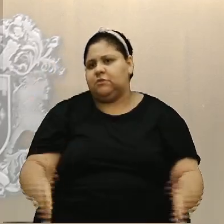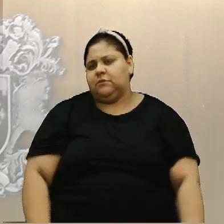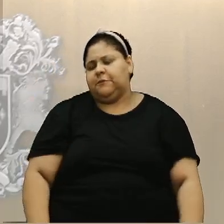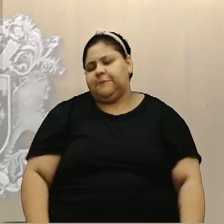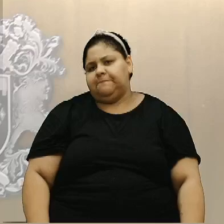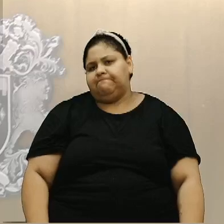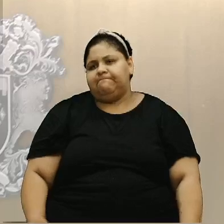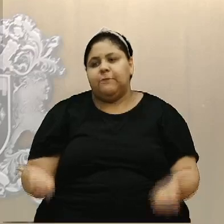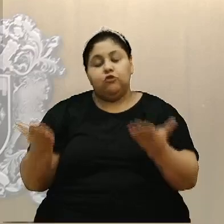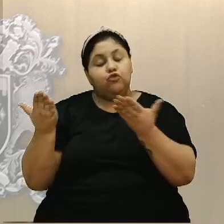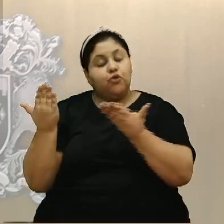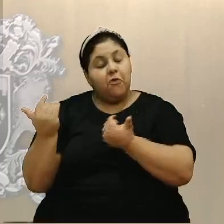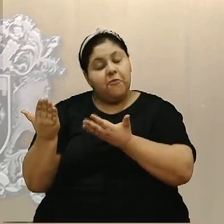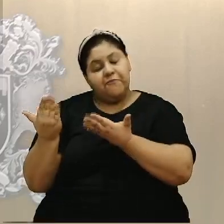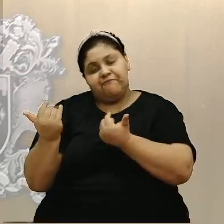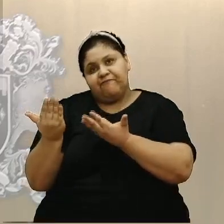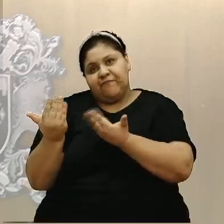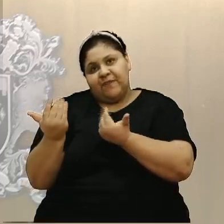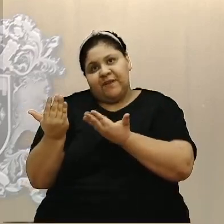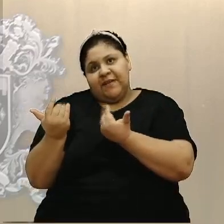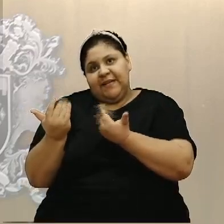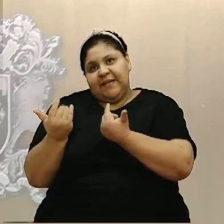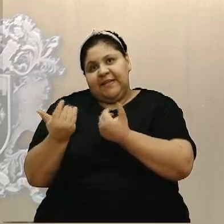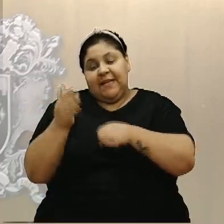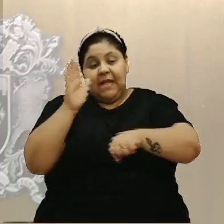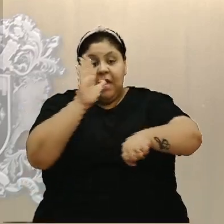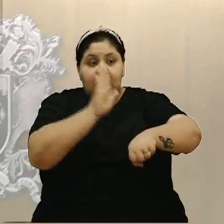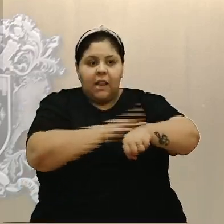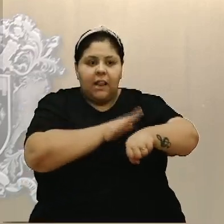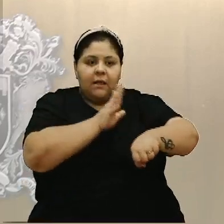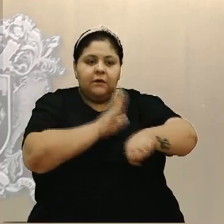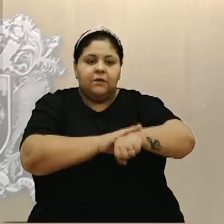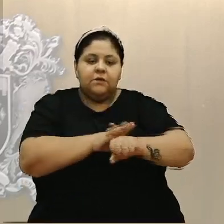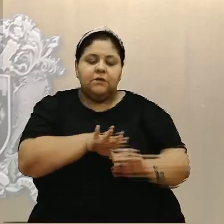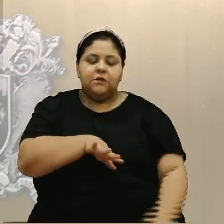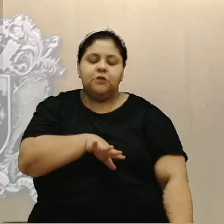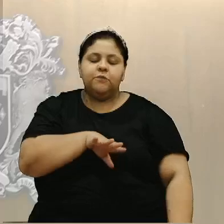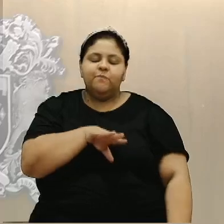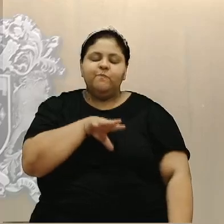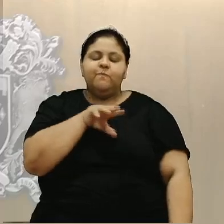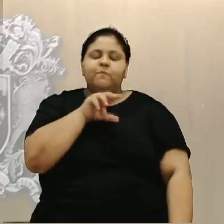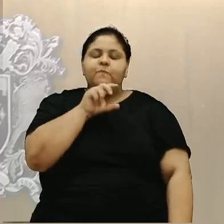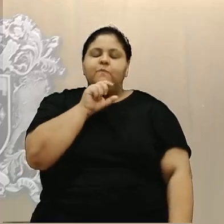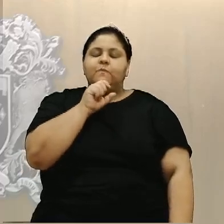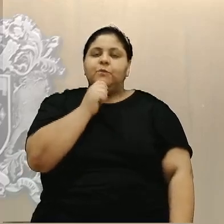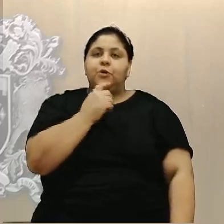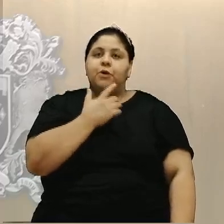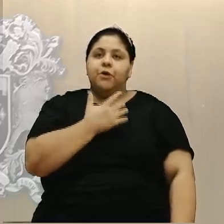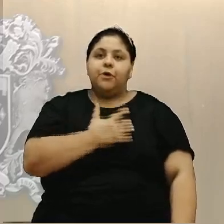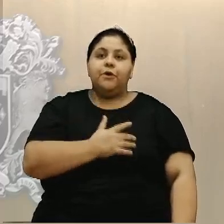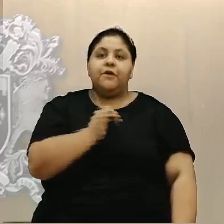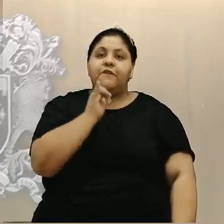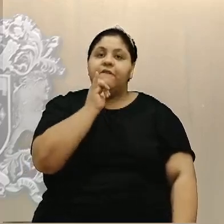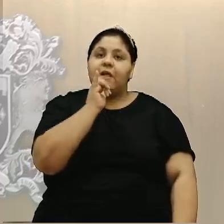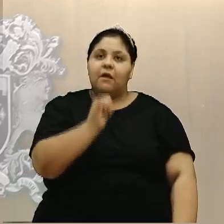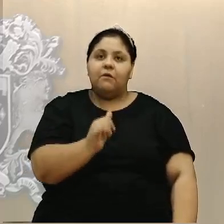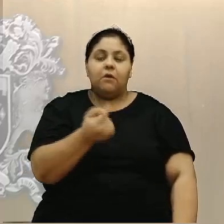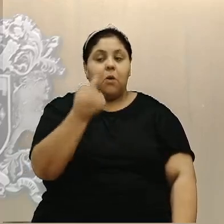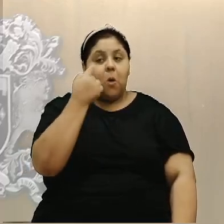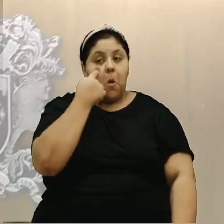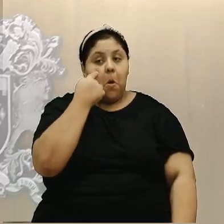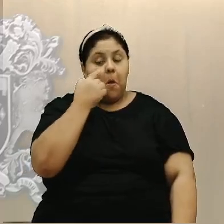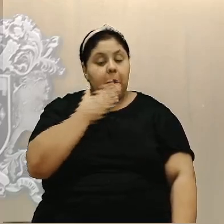o jovem naquele instante respirou e disse: olha, meu